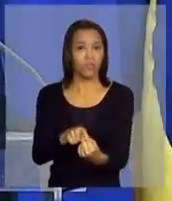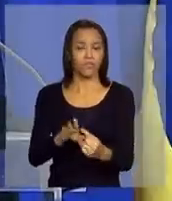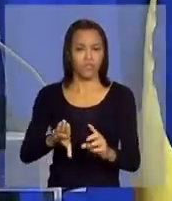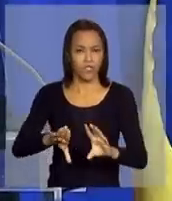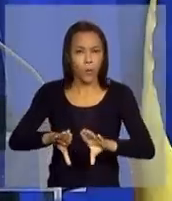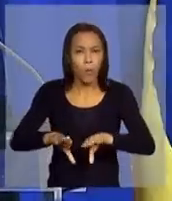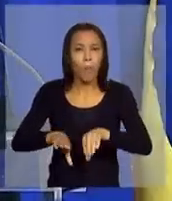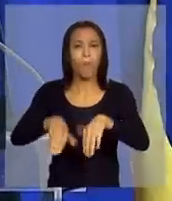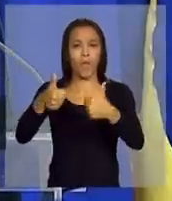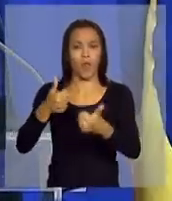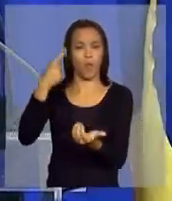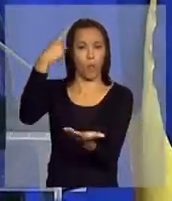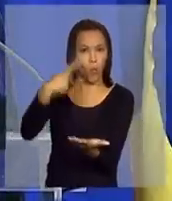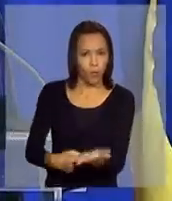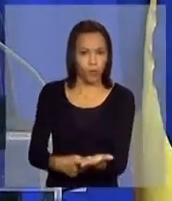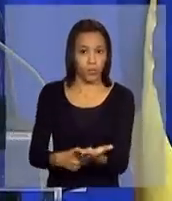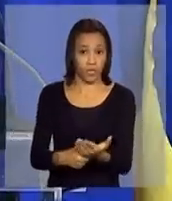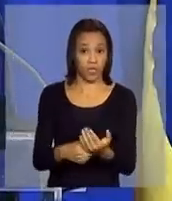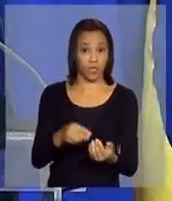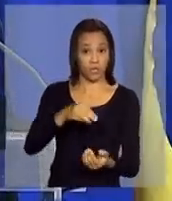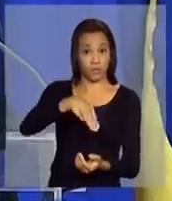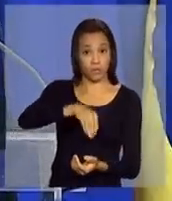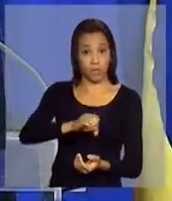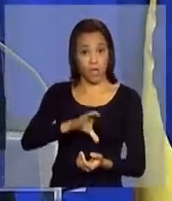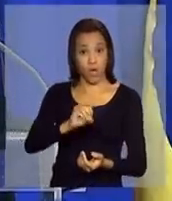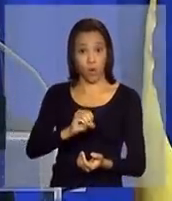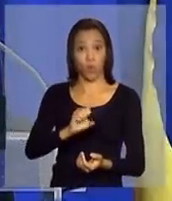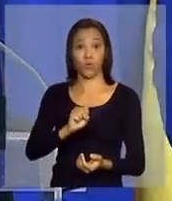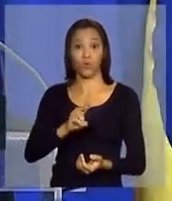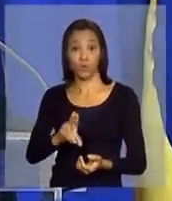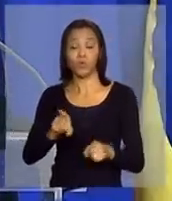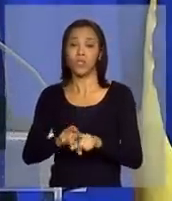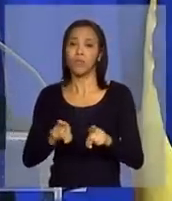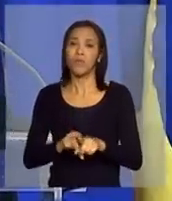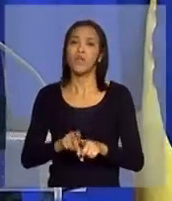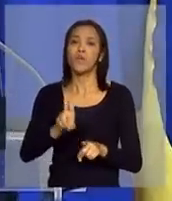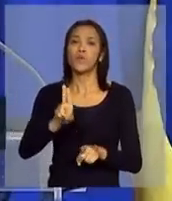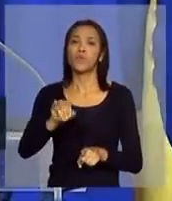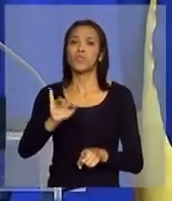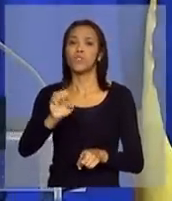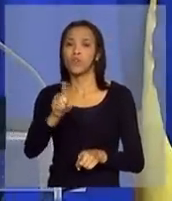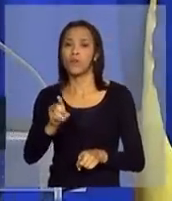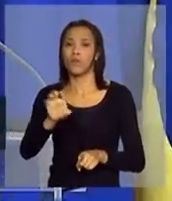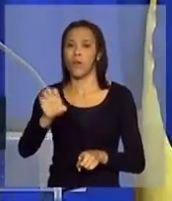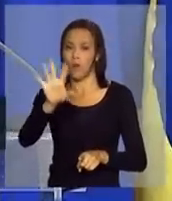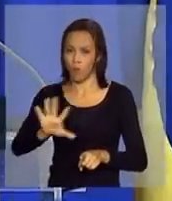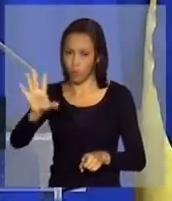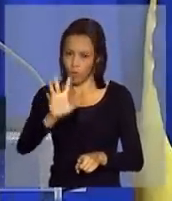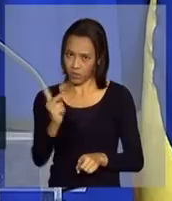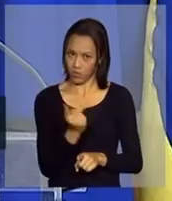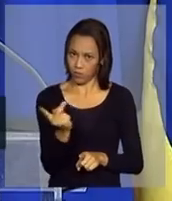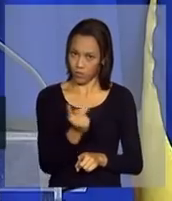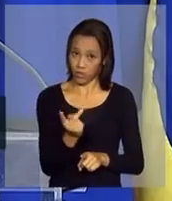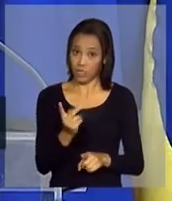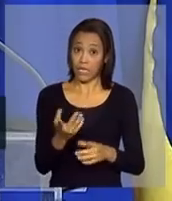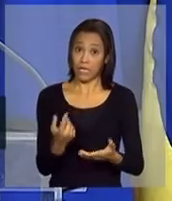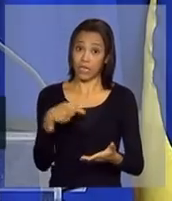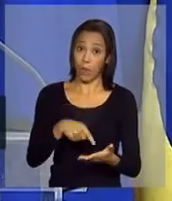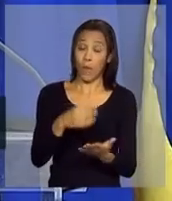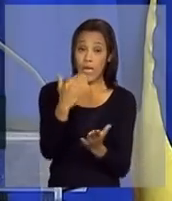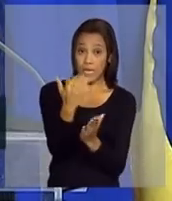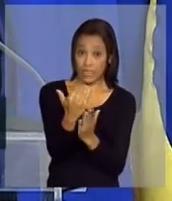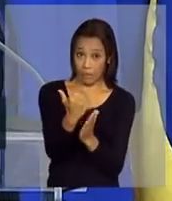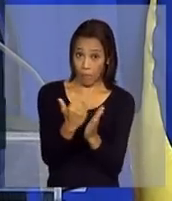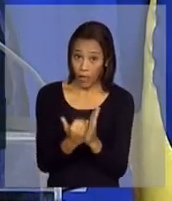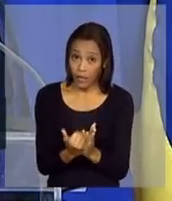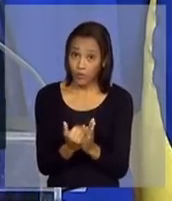acordo de cooperação entre o Mercosul e a União Europeia. É bom lembrar que o Plano de Ação Conjunta Brasil-União